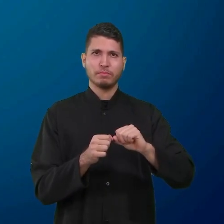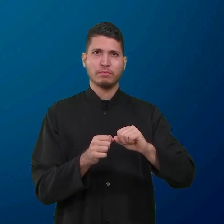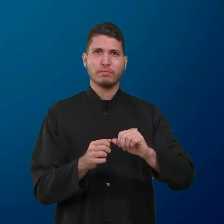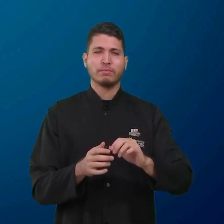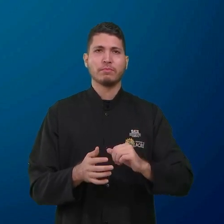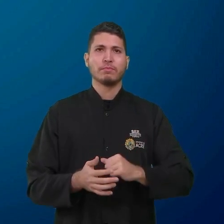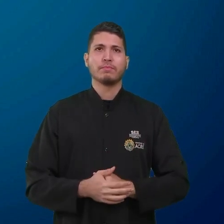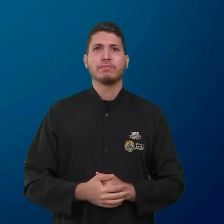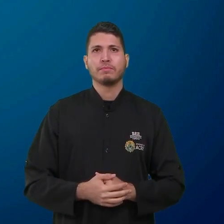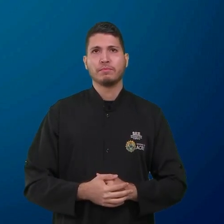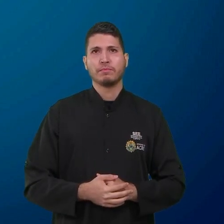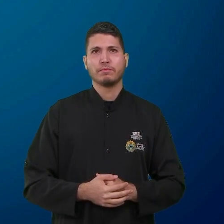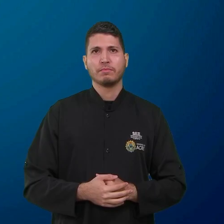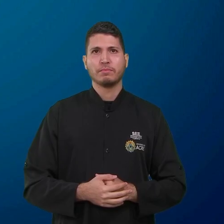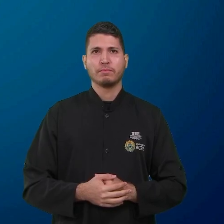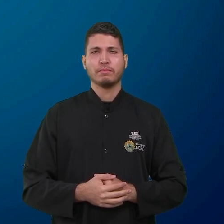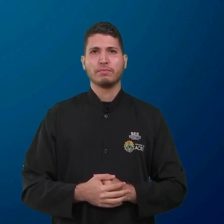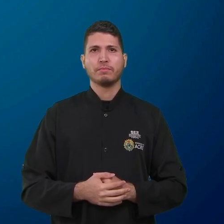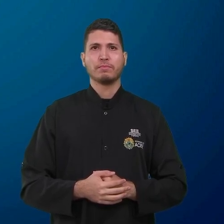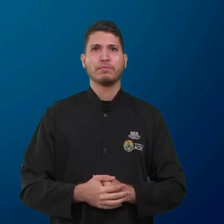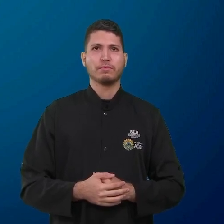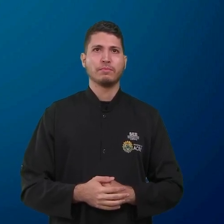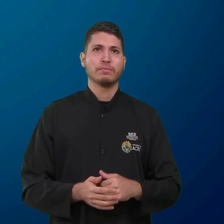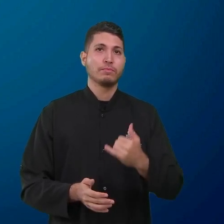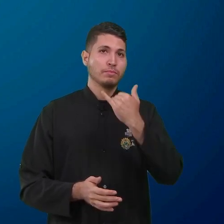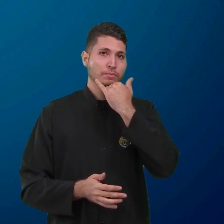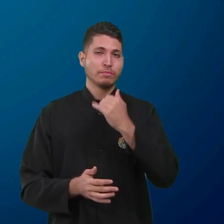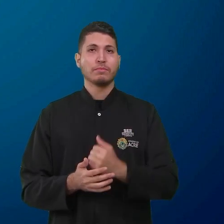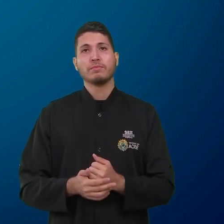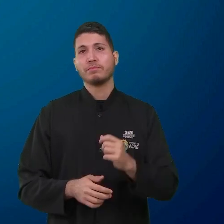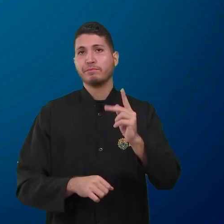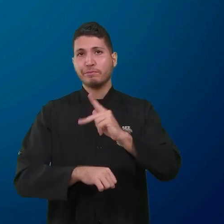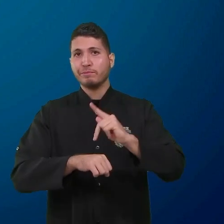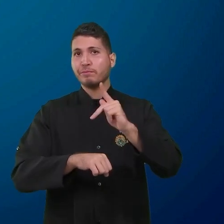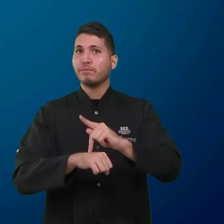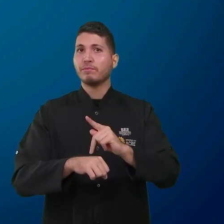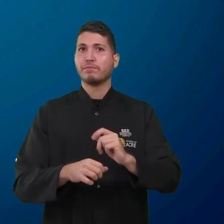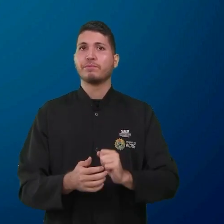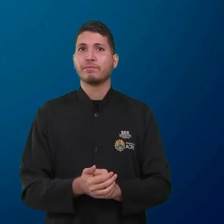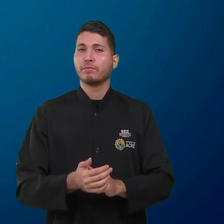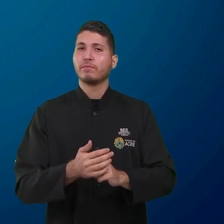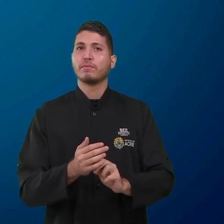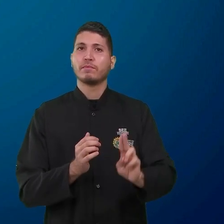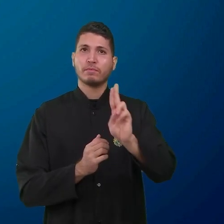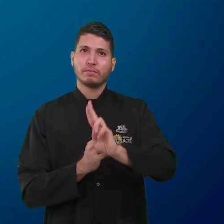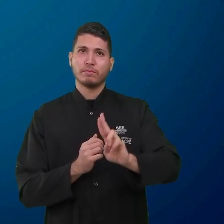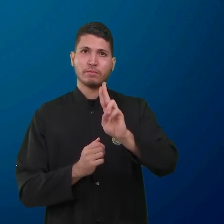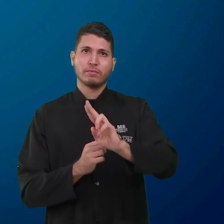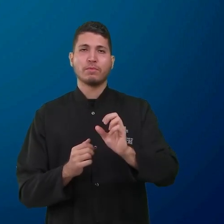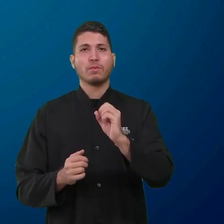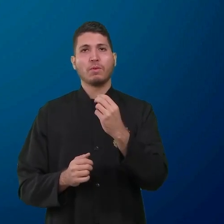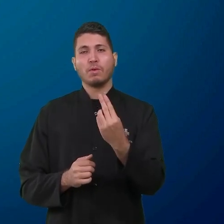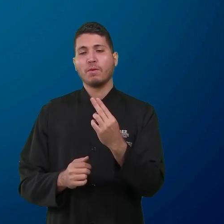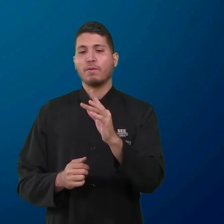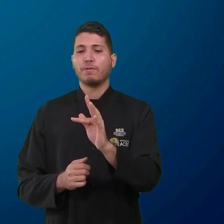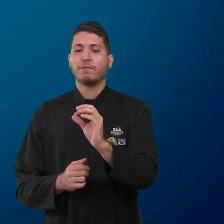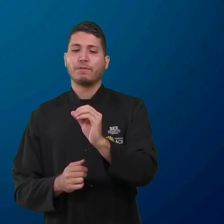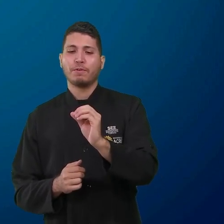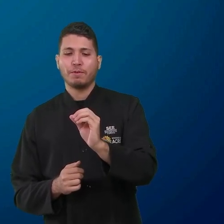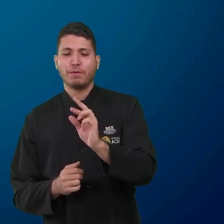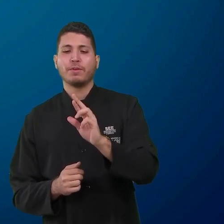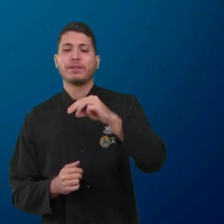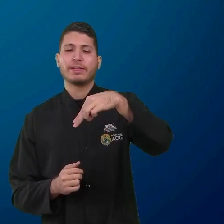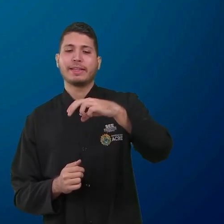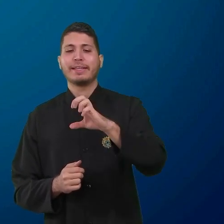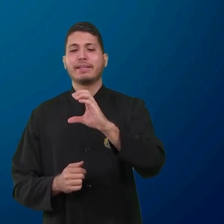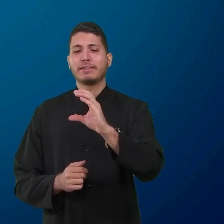ele pode deixar de ser um país consumidor de matéria-prima ou até mesmo fornecedor de matéria-prima para ser um país